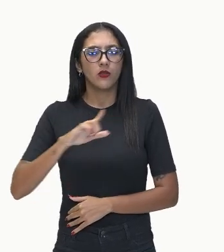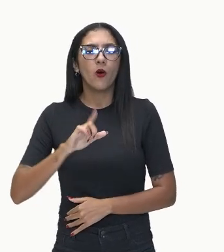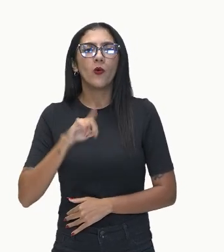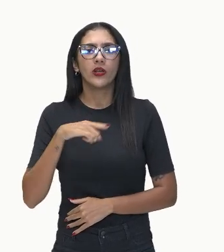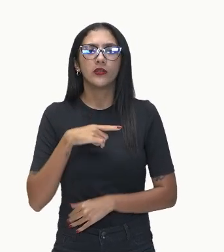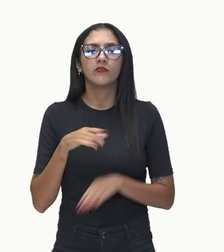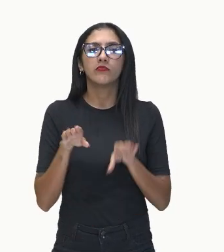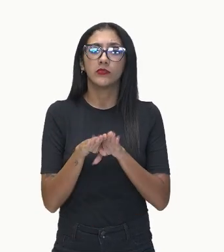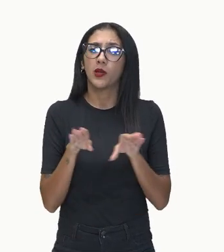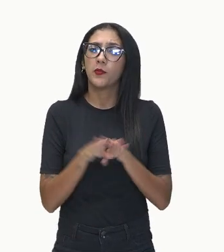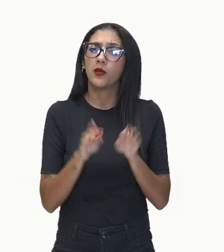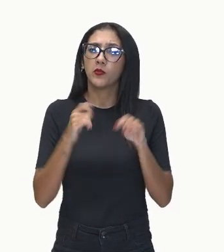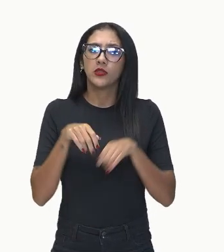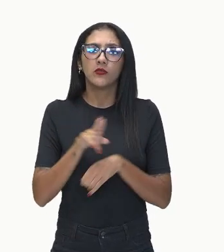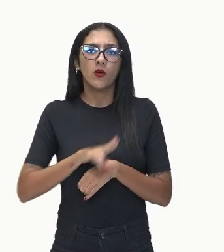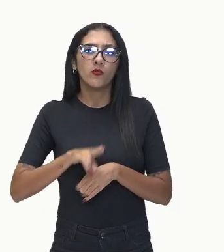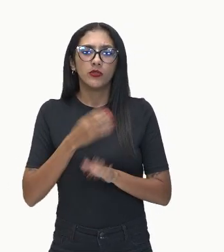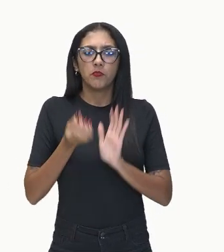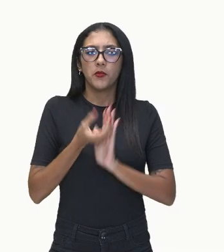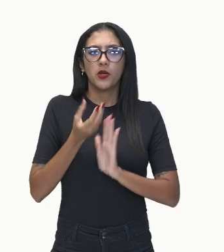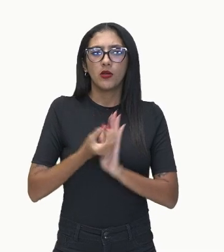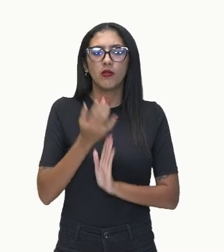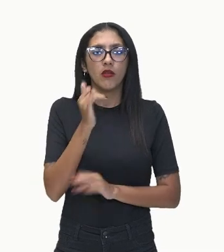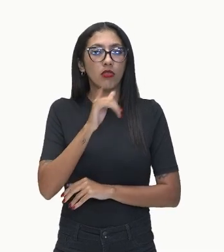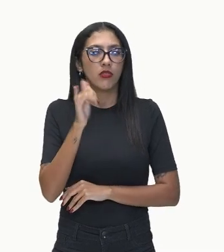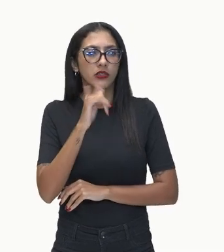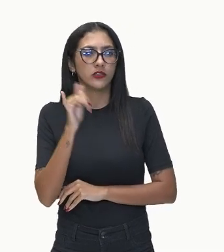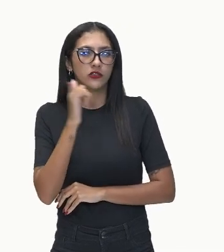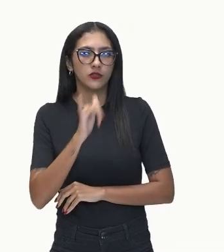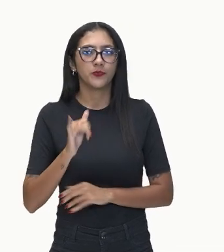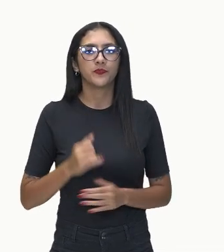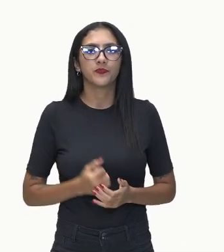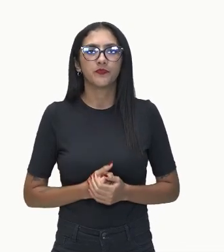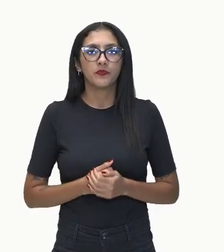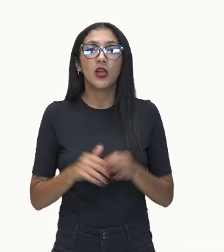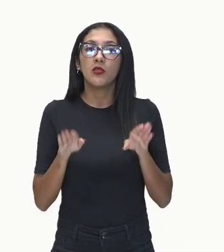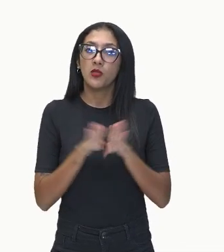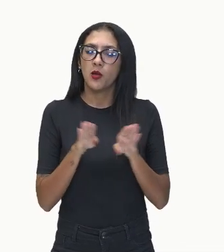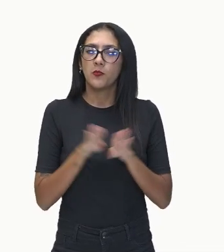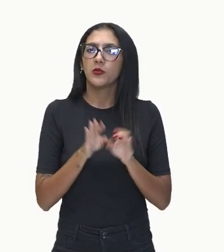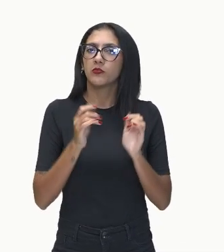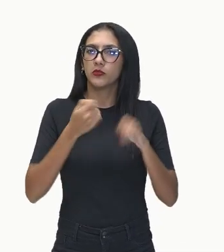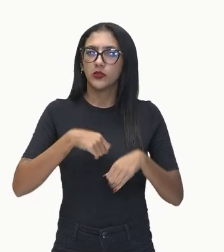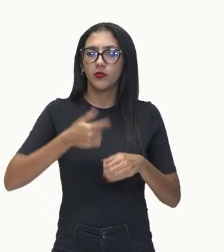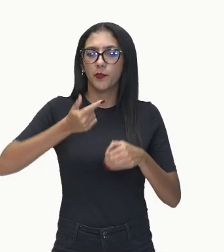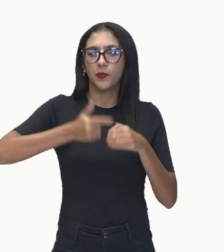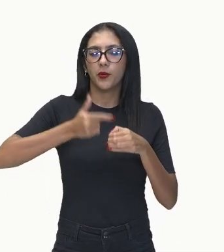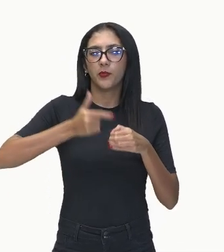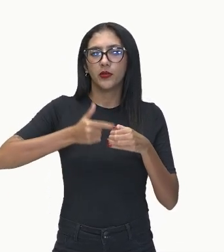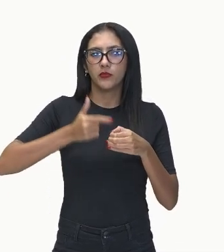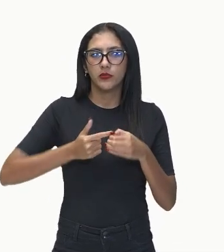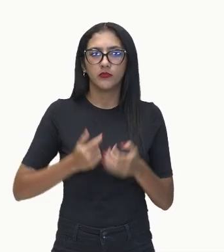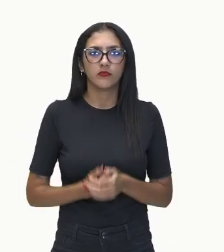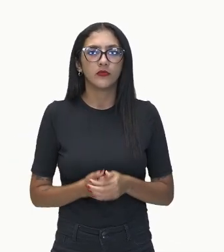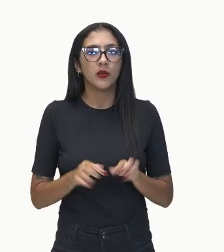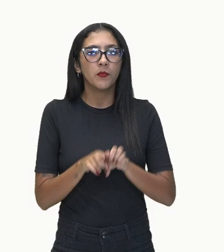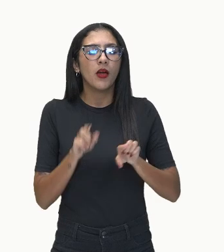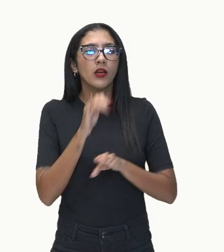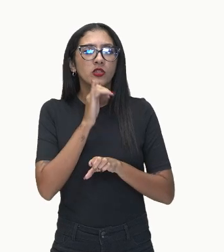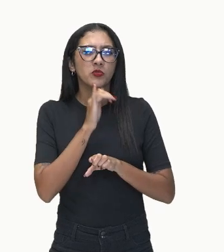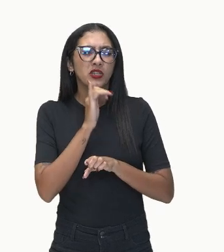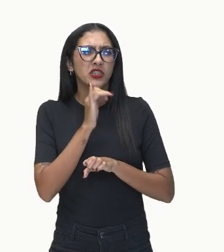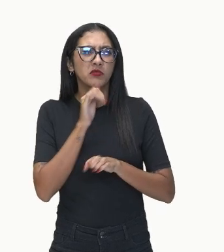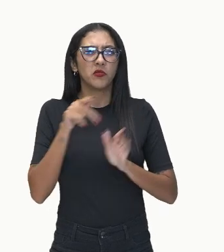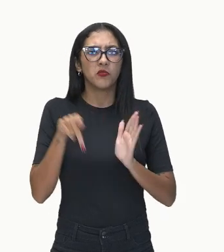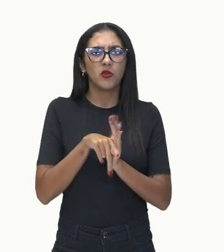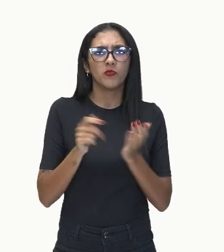para a geração de energia, também pode ser empregado como combustível, mas apenas em carros, por exemplo, em carros de Fórmula 1,